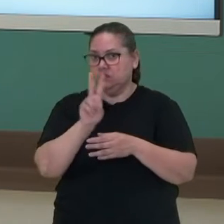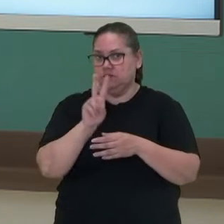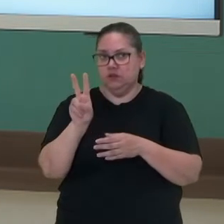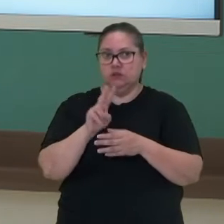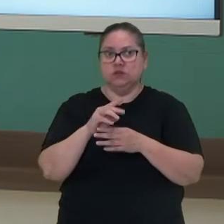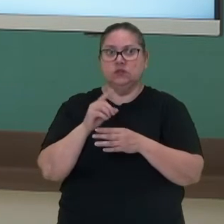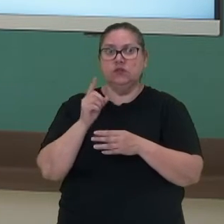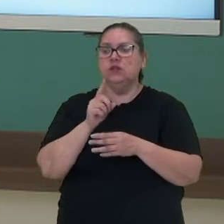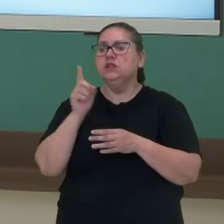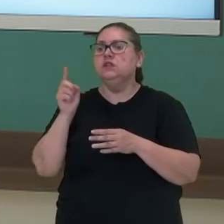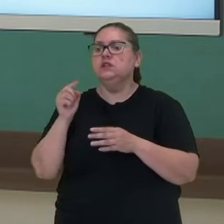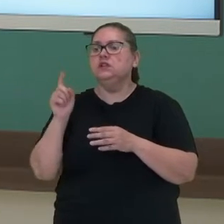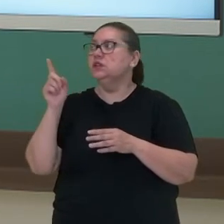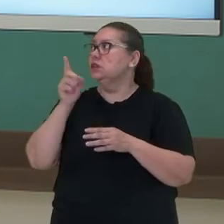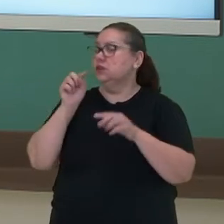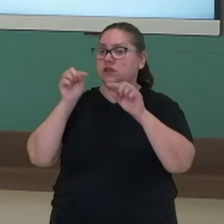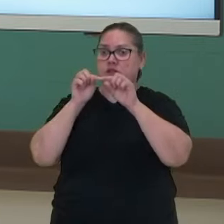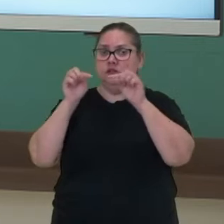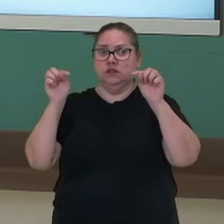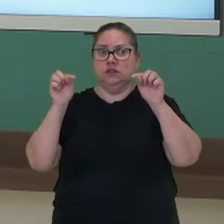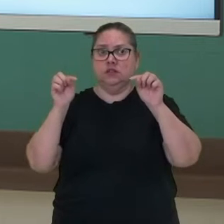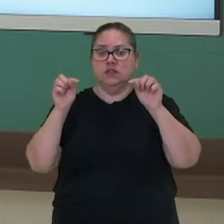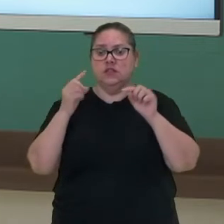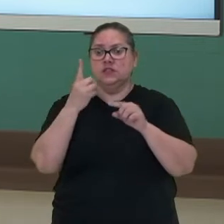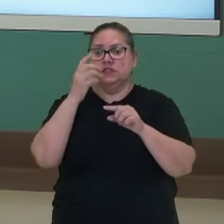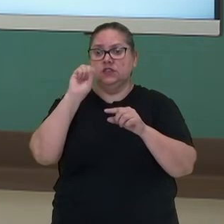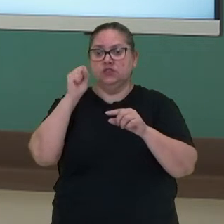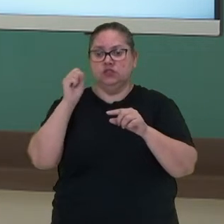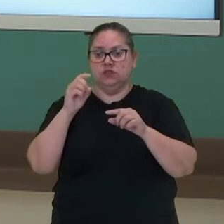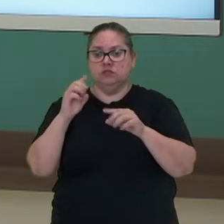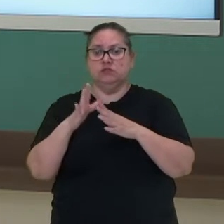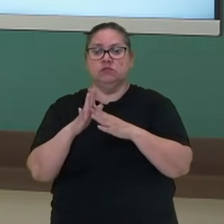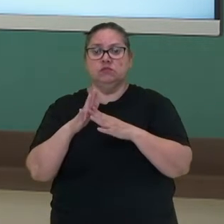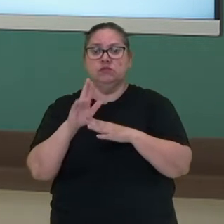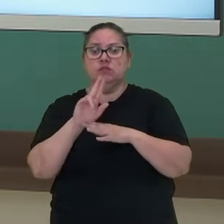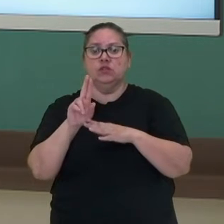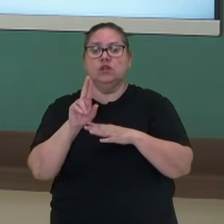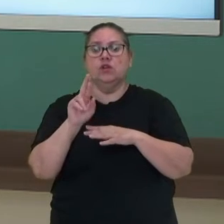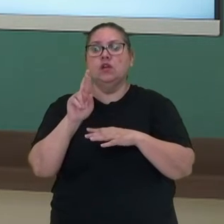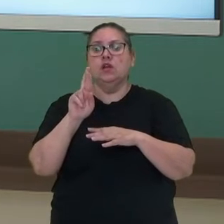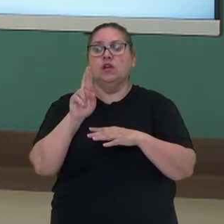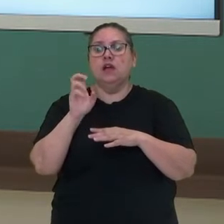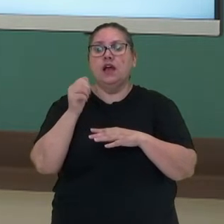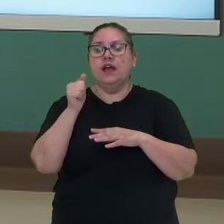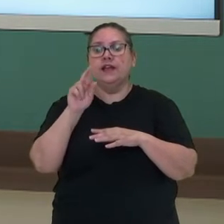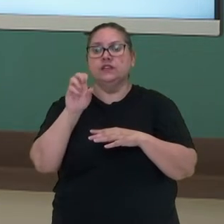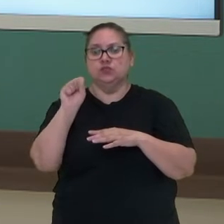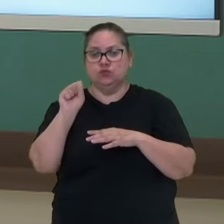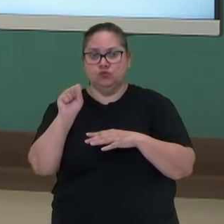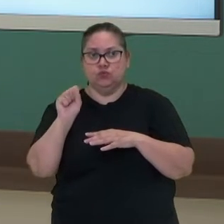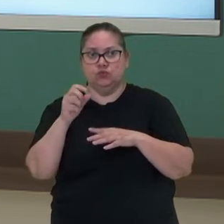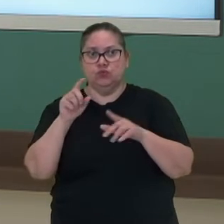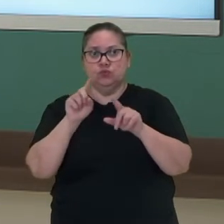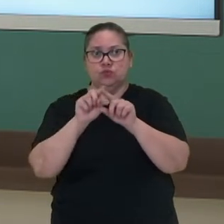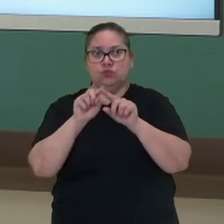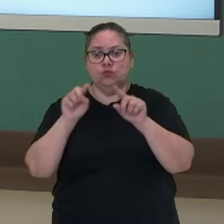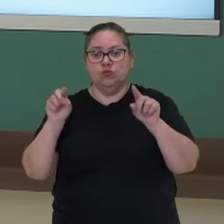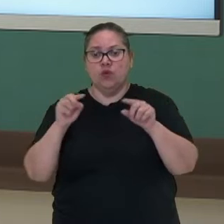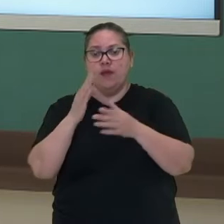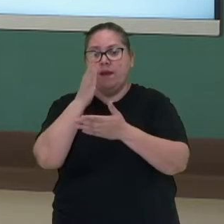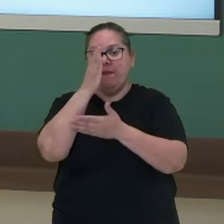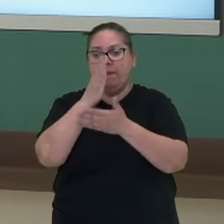valores. E se medir exatamente 180, aí ele tem um nome, ele é chamado de ângulo raso, que é aquele ângulo de